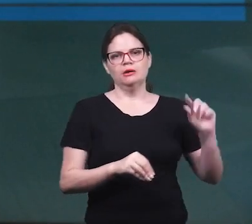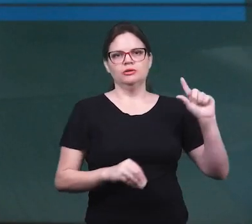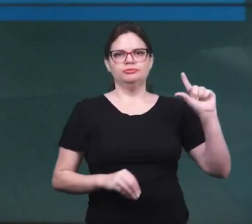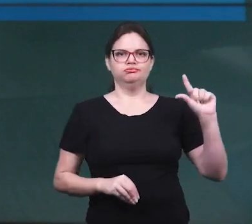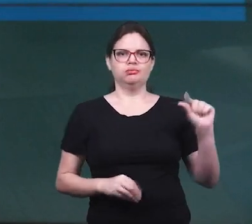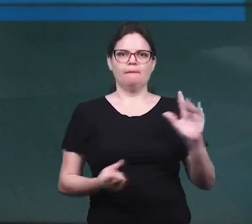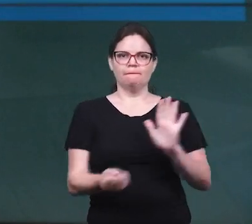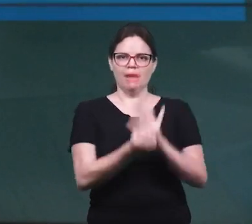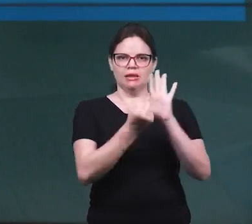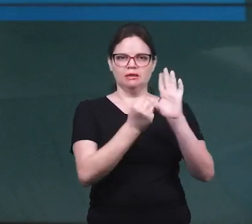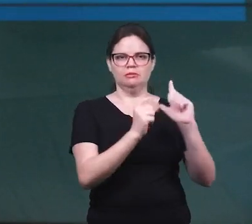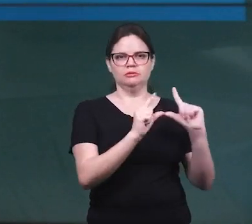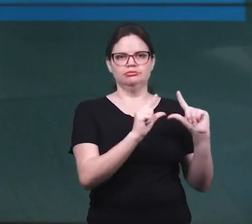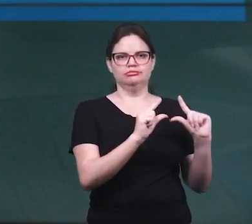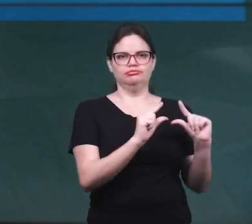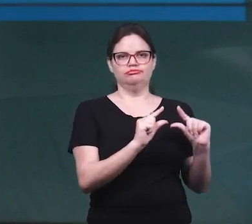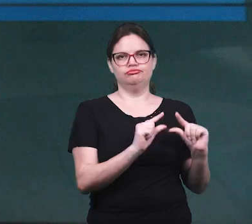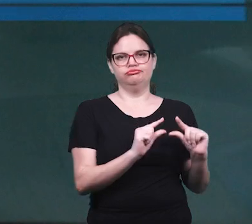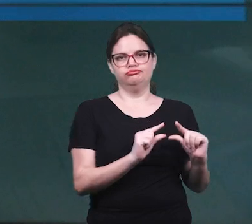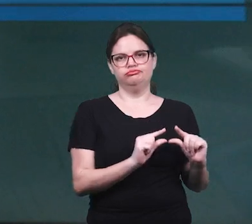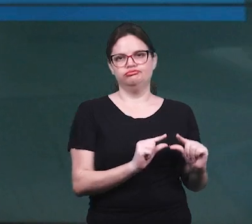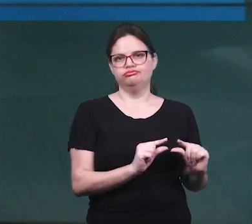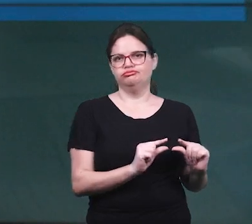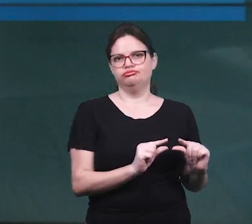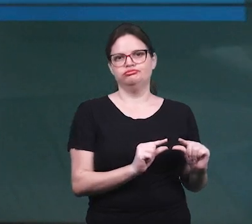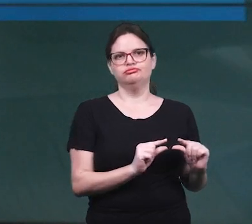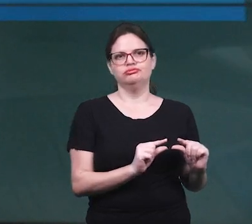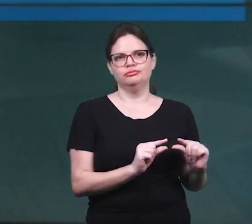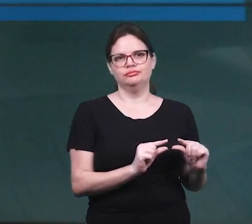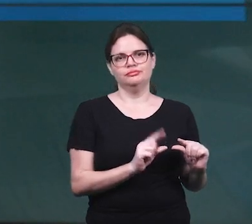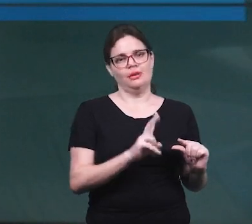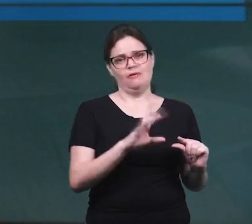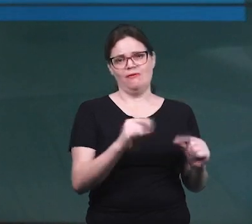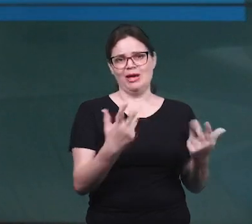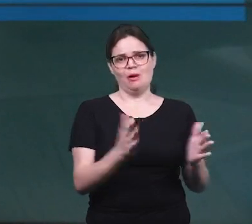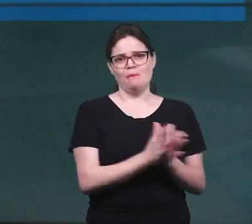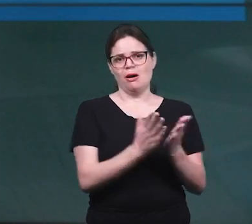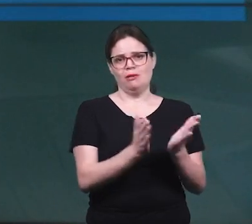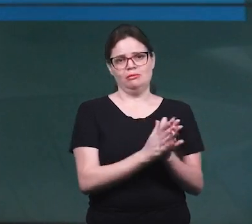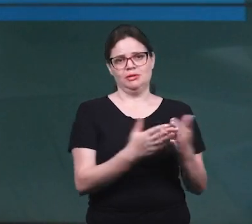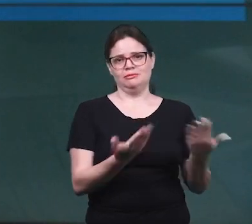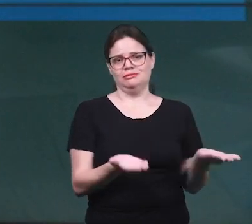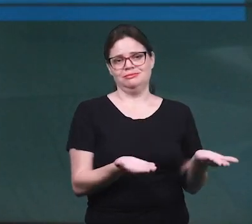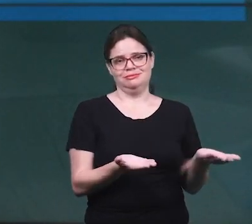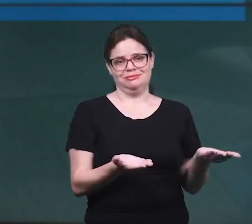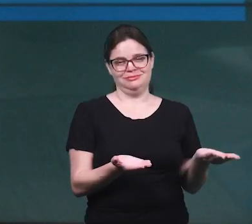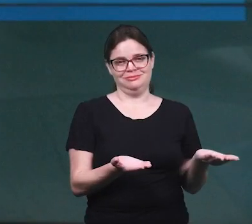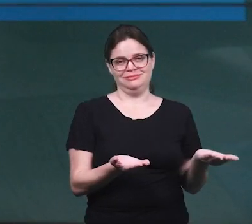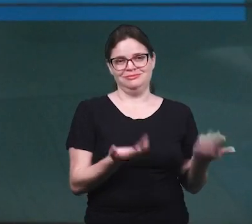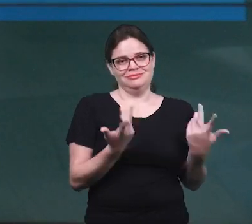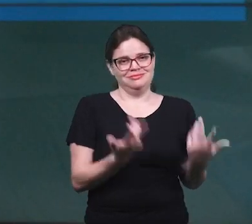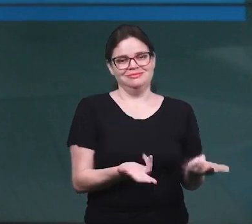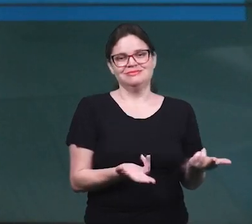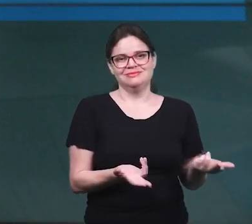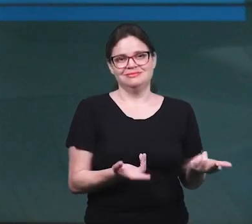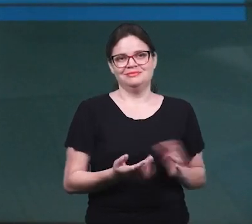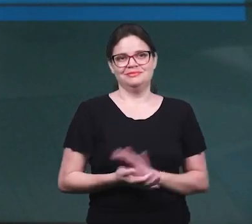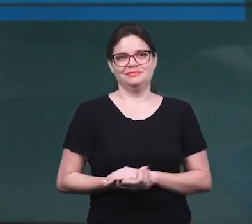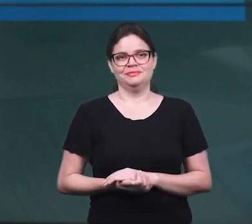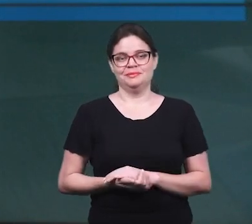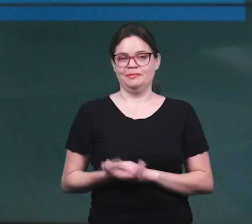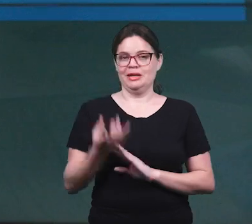seu patrimônio líquido, fica mais pobre. Se você tiver